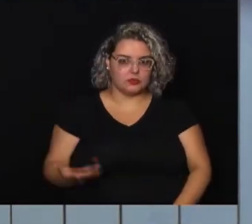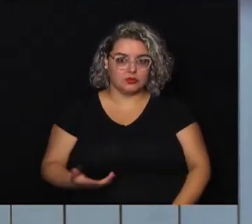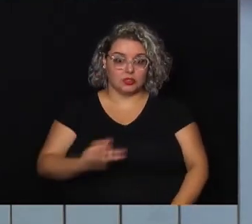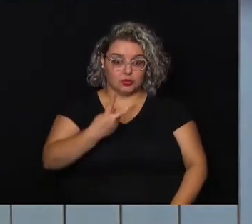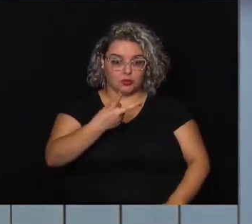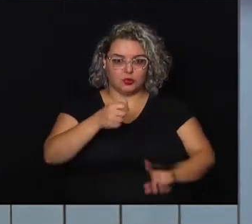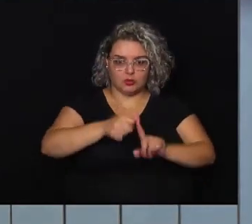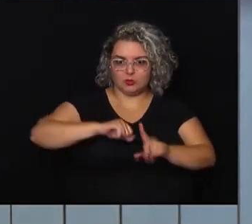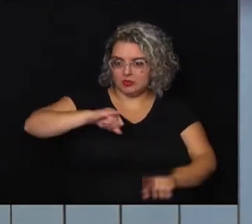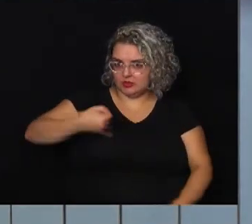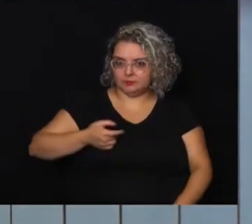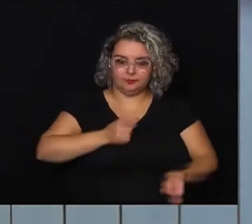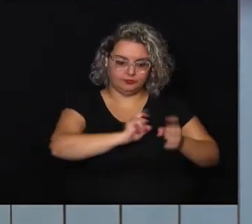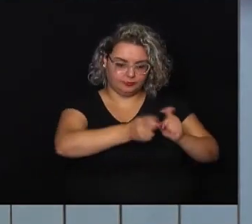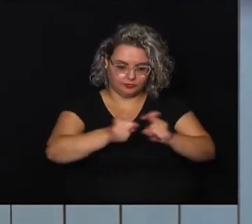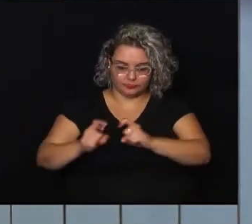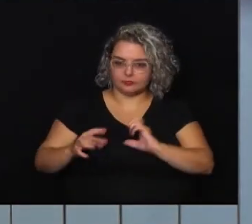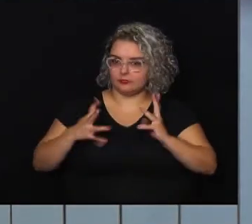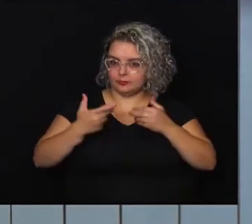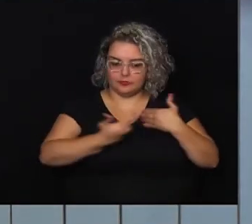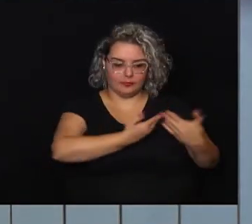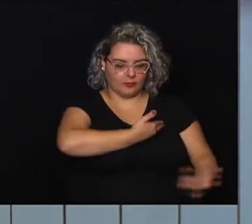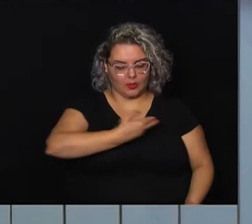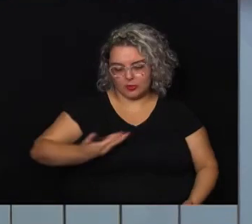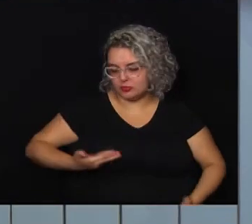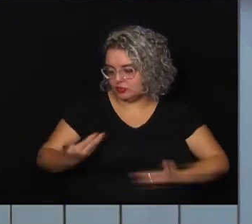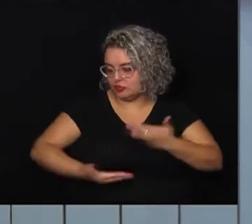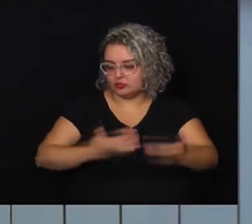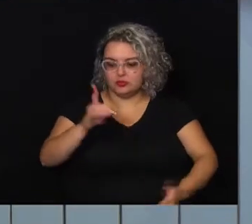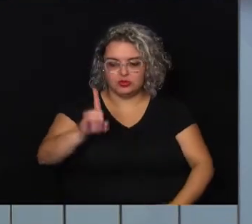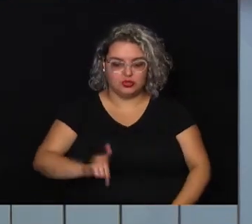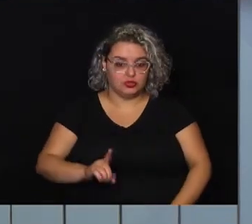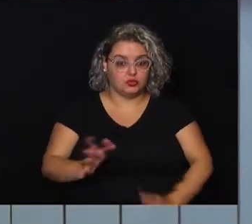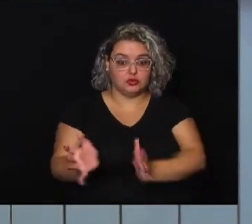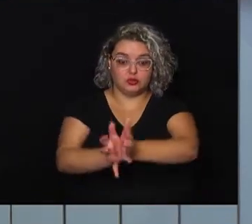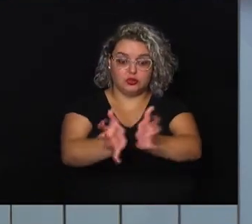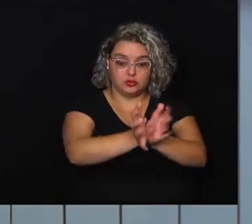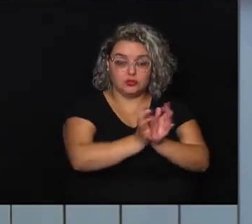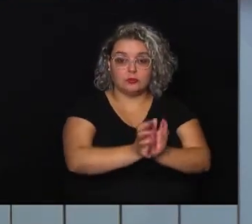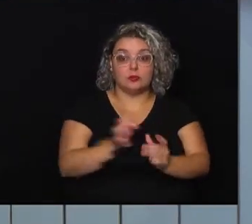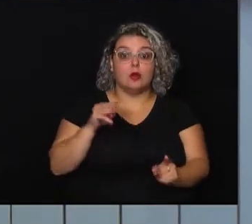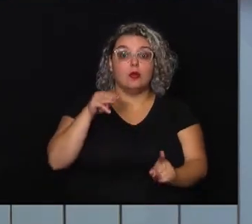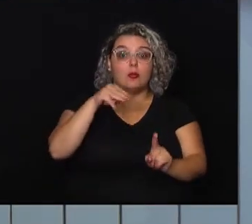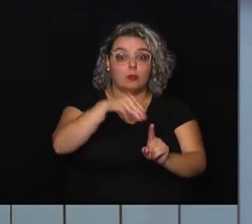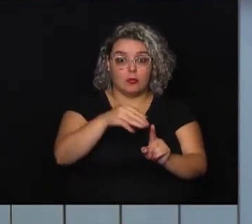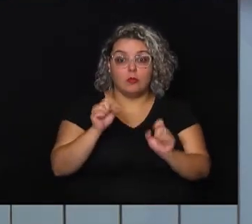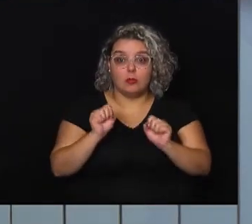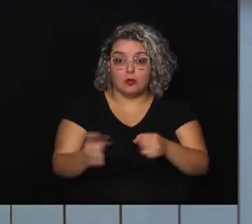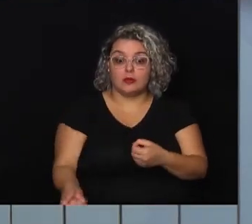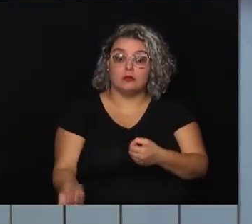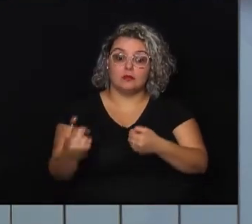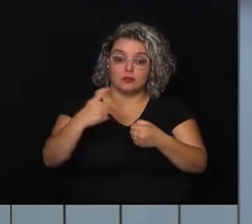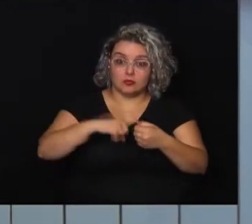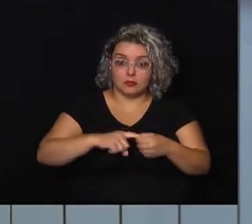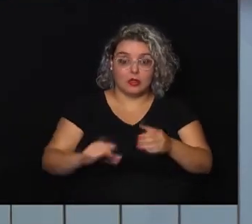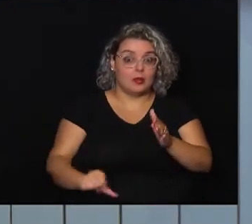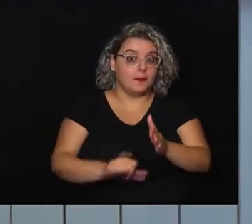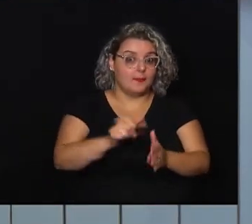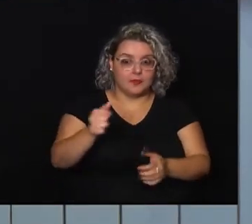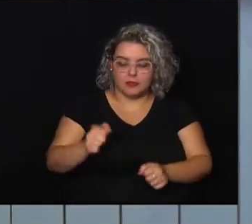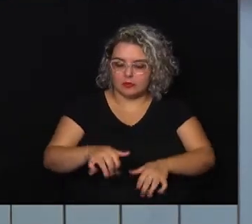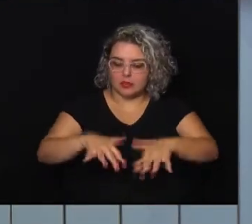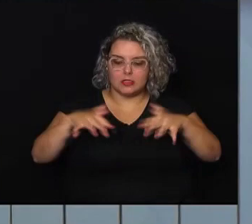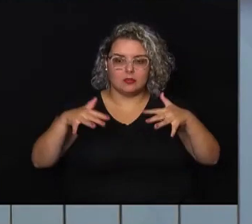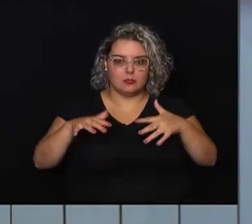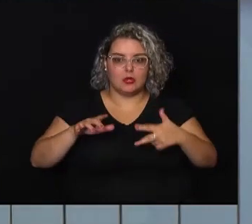fiz uma reunião com todos os servidores, diretores e colocamos como meta poder retomar já a primeira sessão